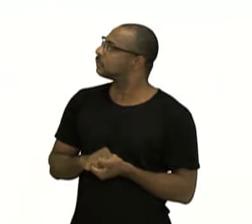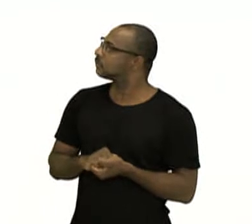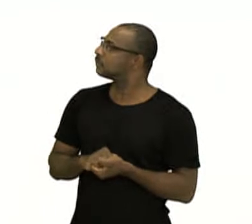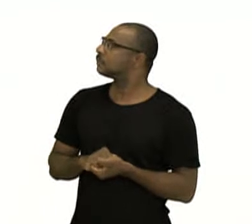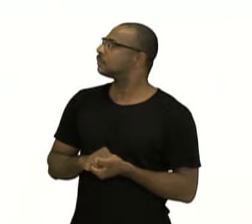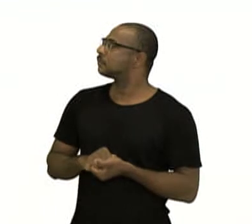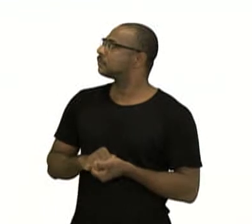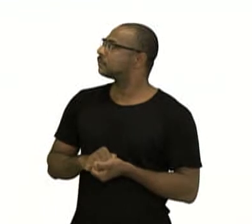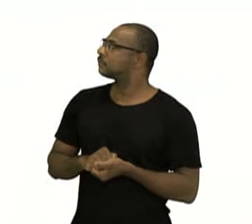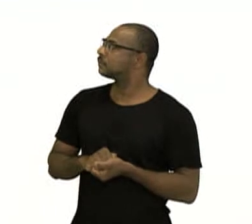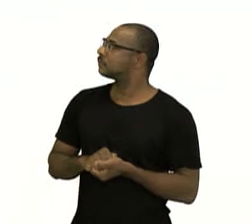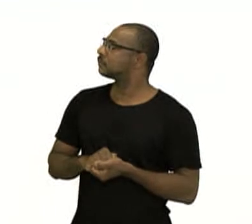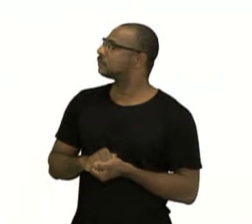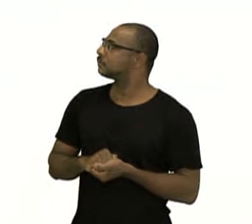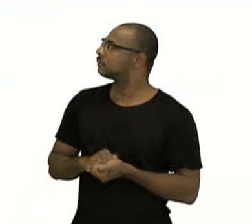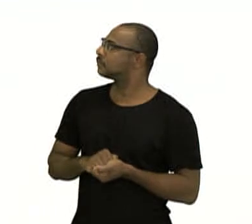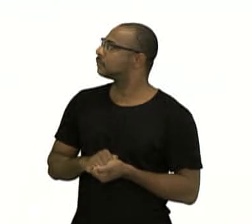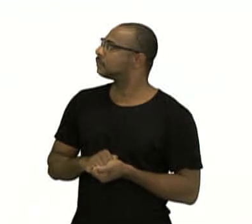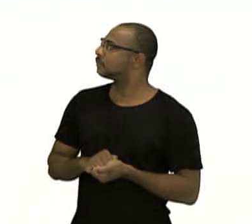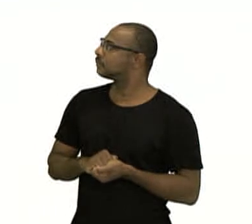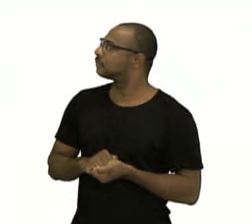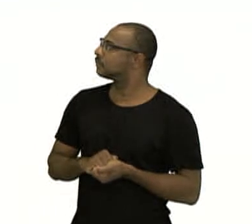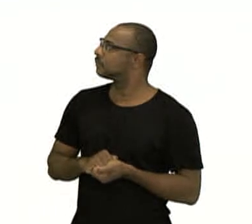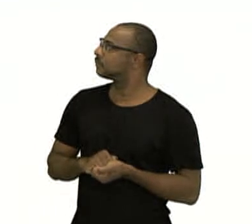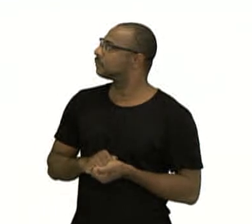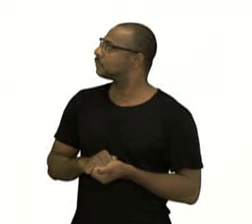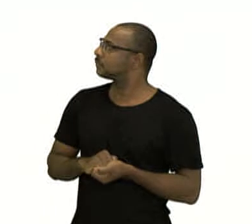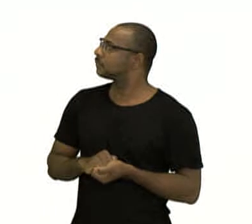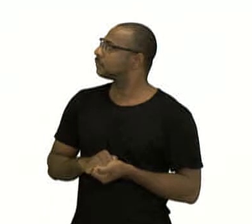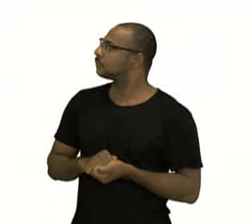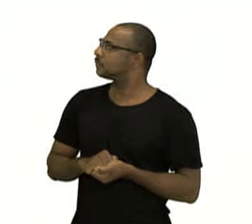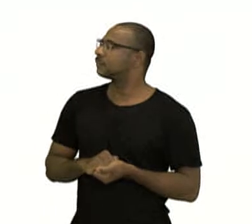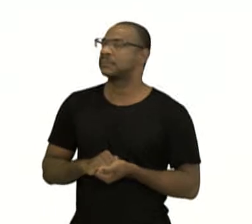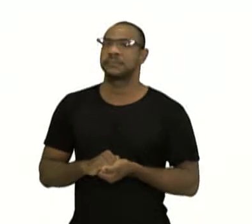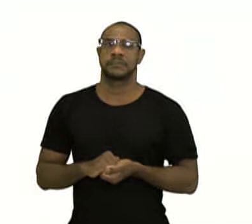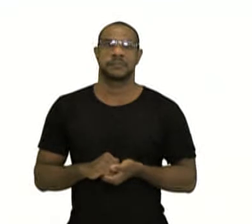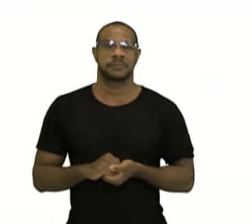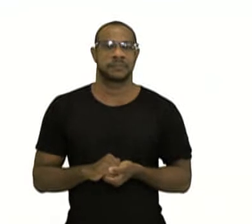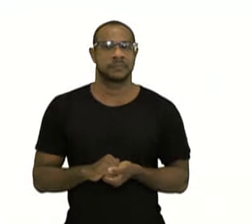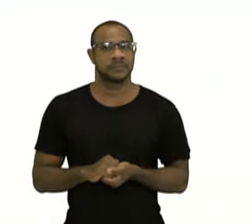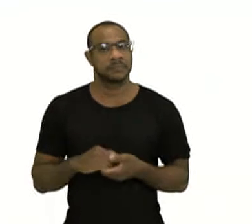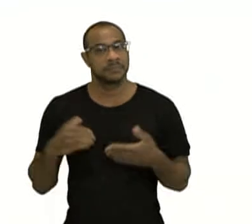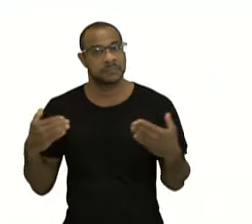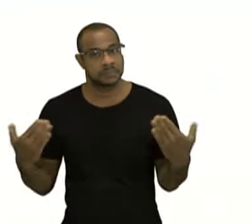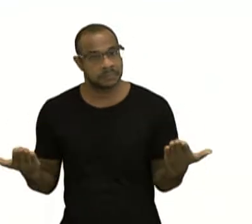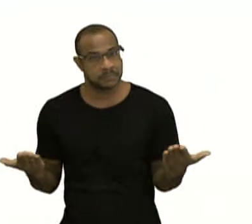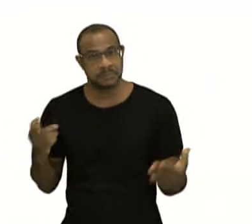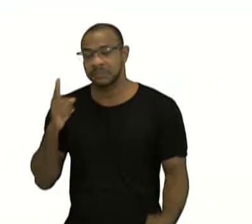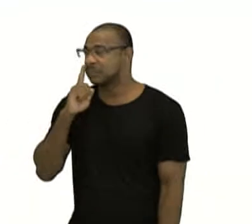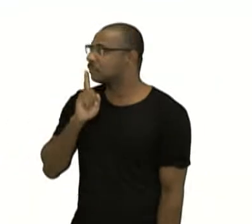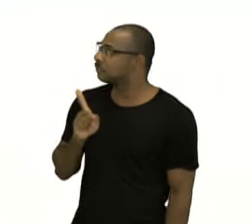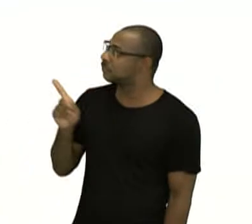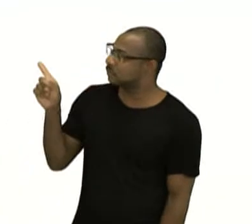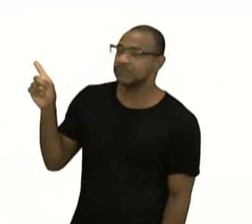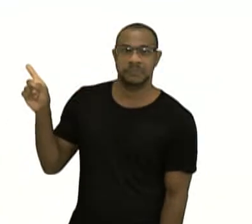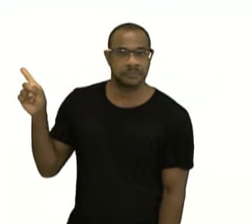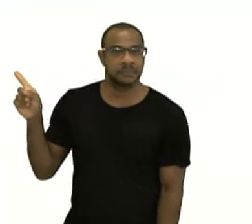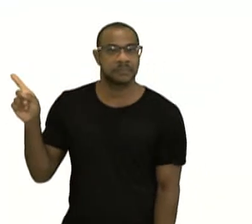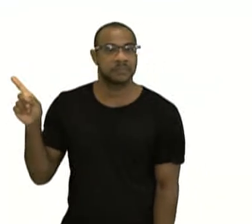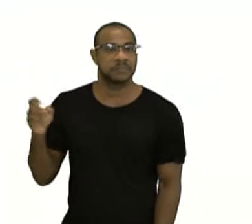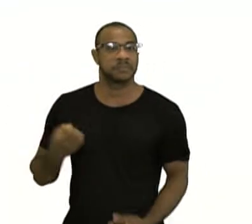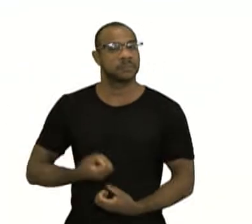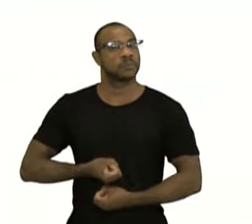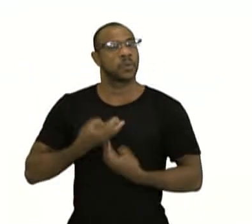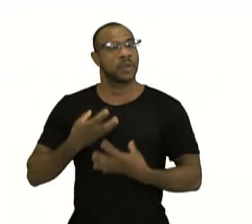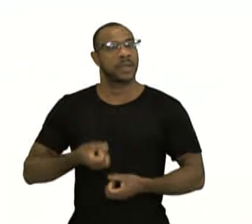tiene Benedetti para comunicarse com seus leitores. Ou seja, um poeta uruguaio